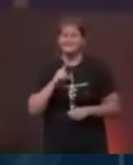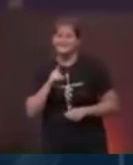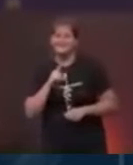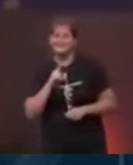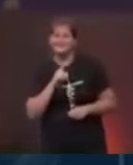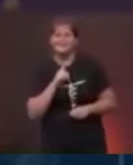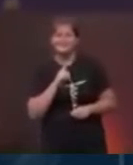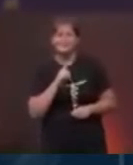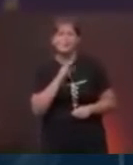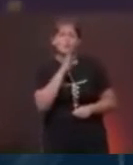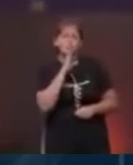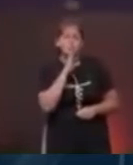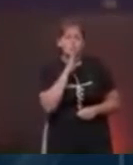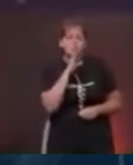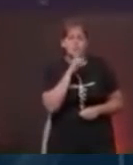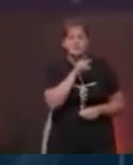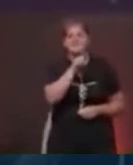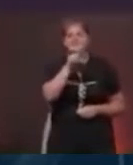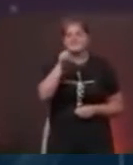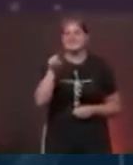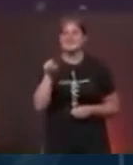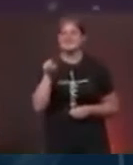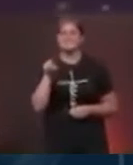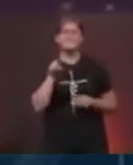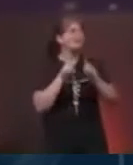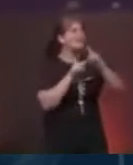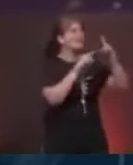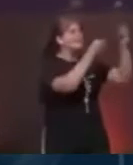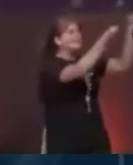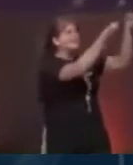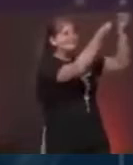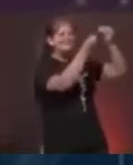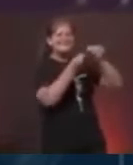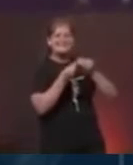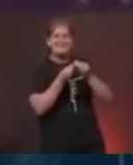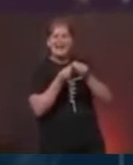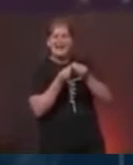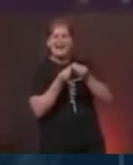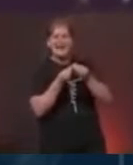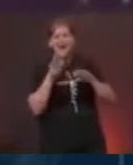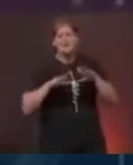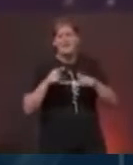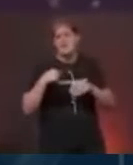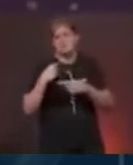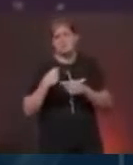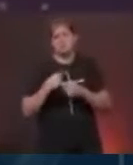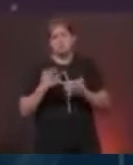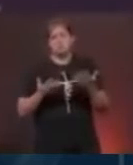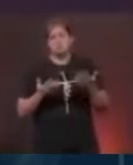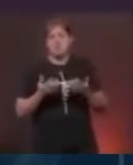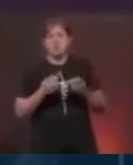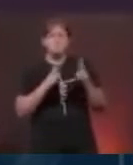você precisa, mas ele pode te dar até coisa que você não está precisando.